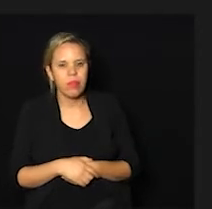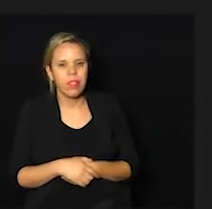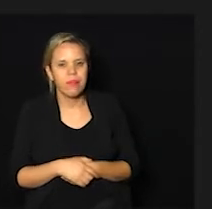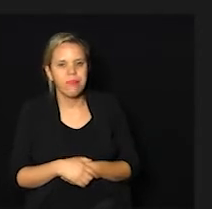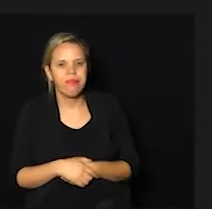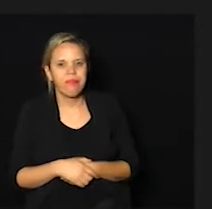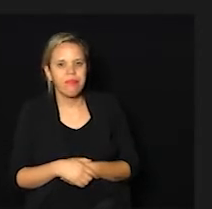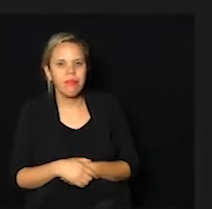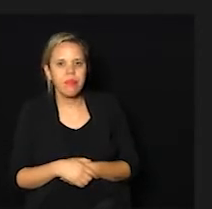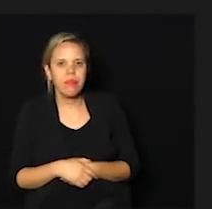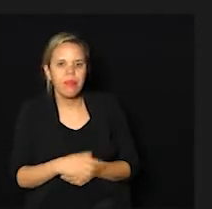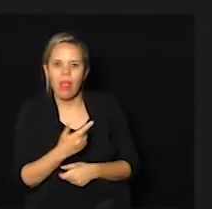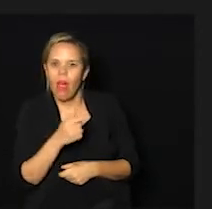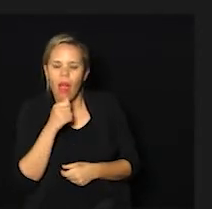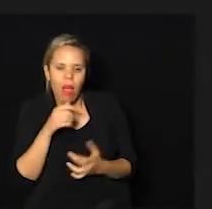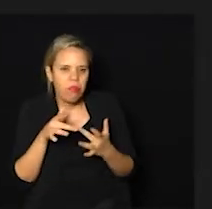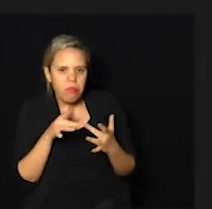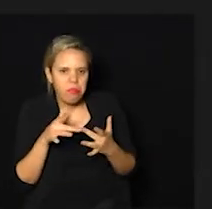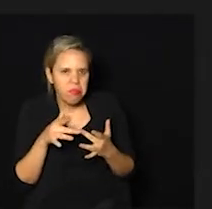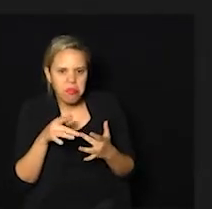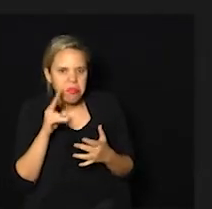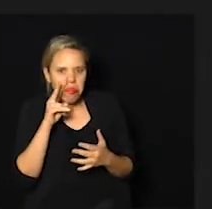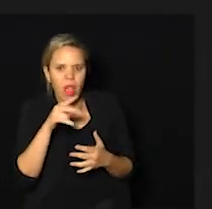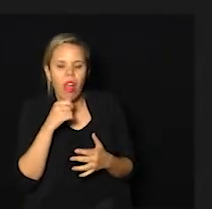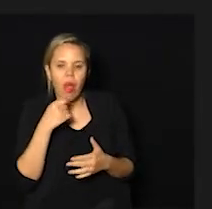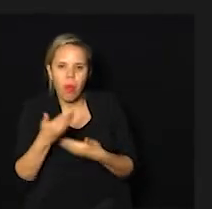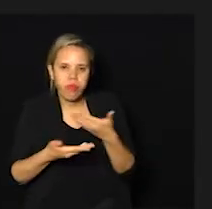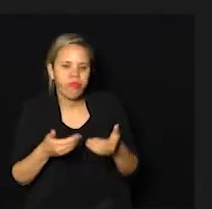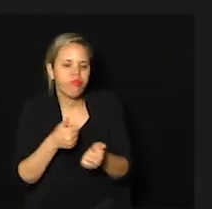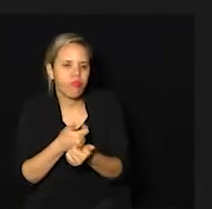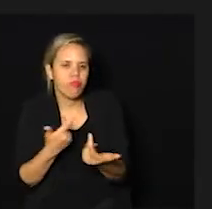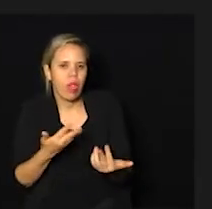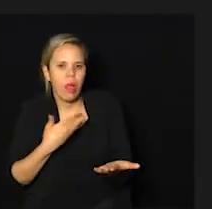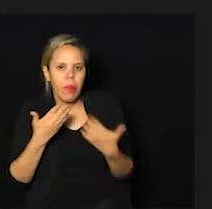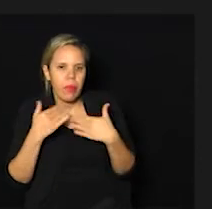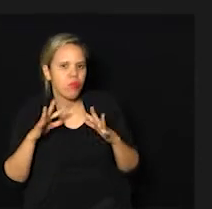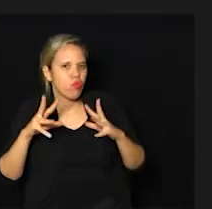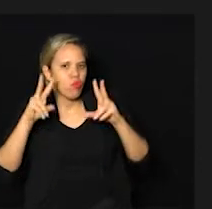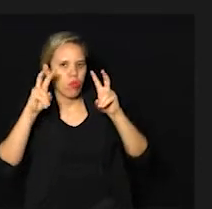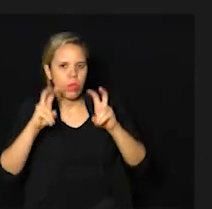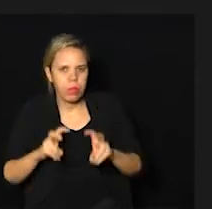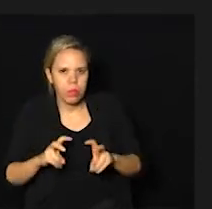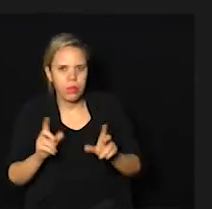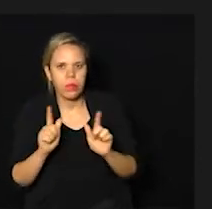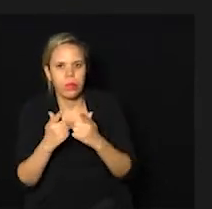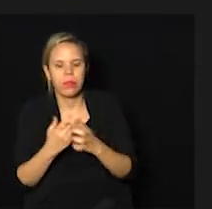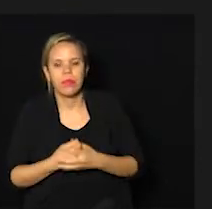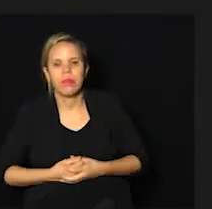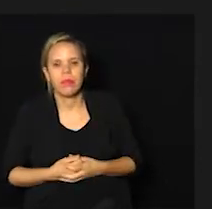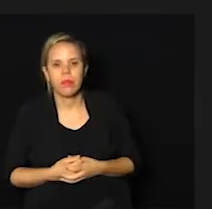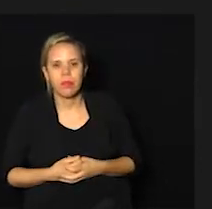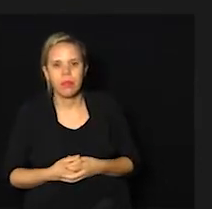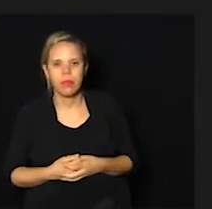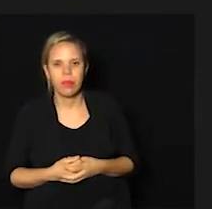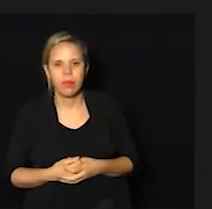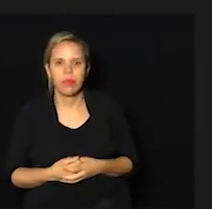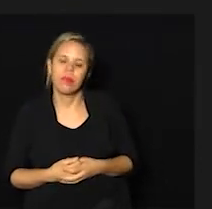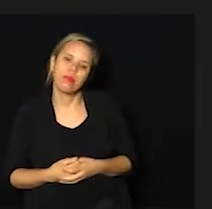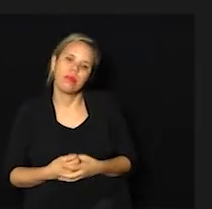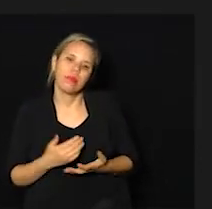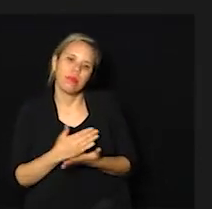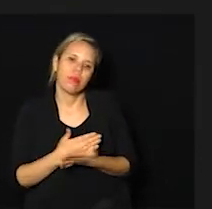assim, apesar de a gente não ter se visto, a gente acabou ficando muito próximo. A gente fala sobre tudo nesse grupo. E